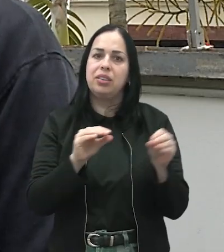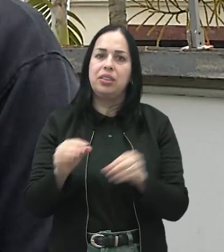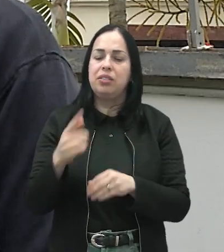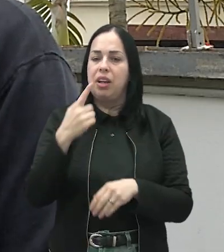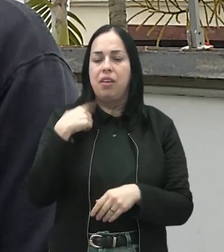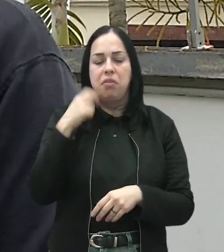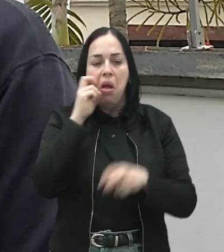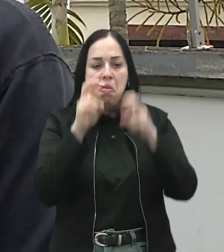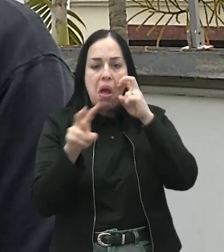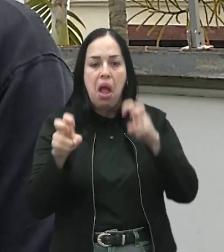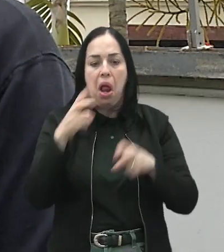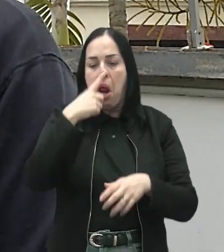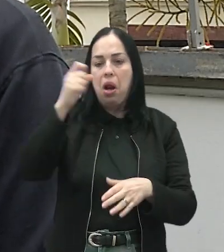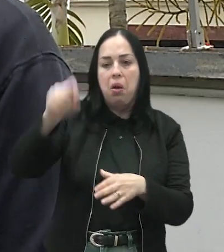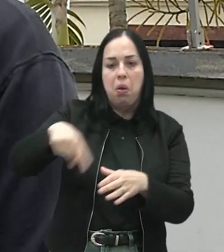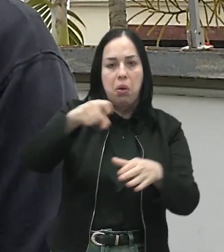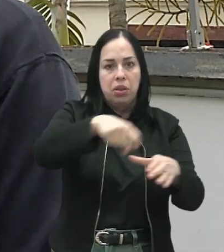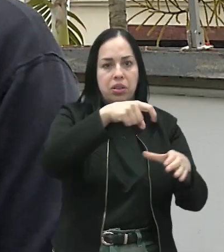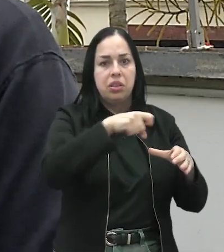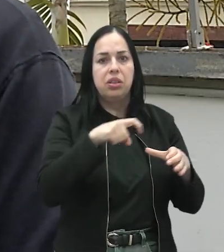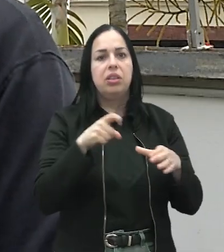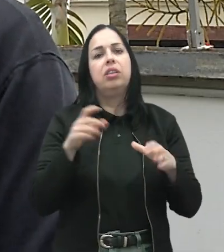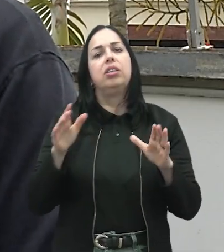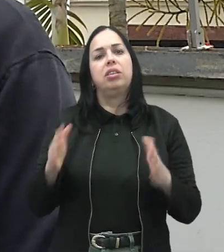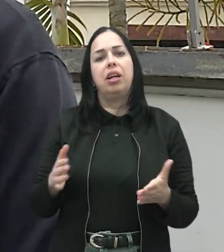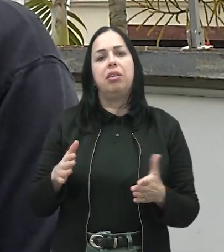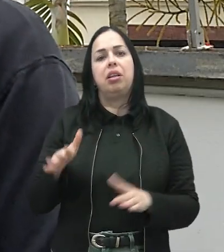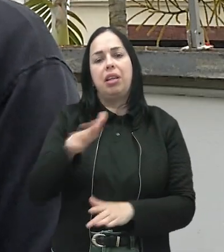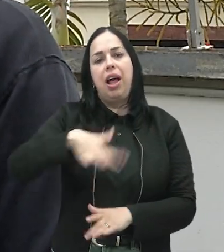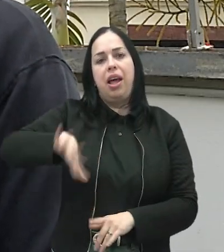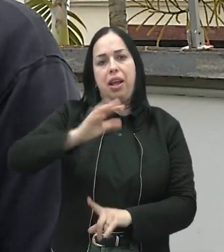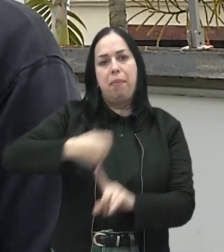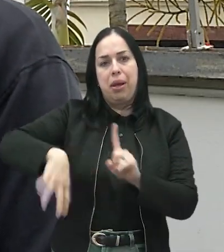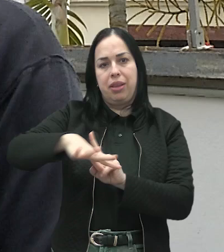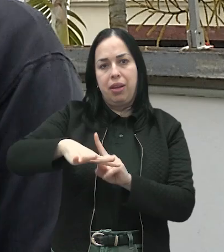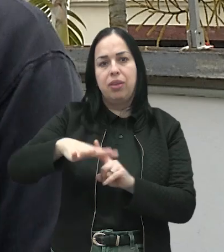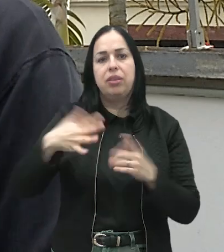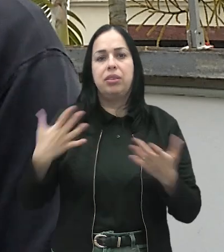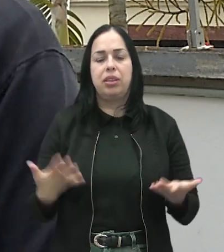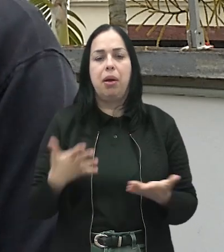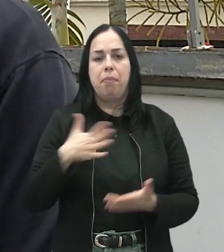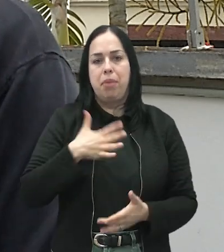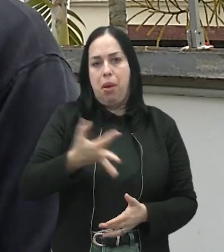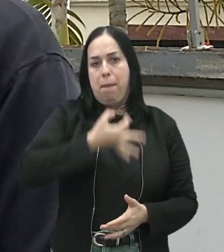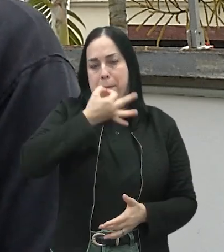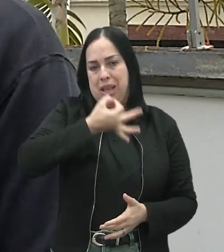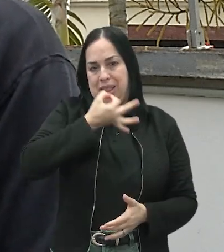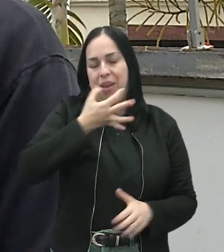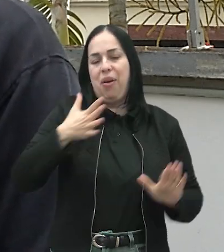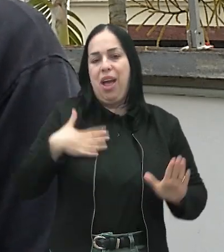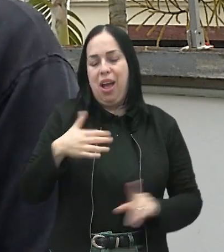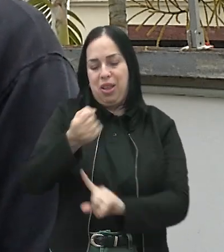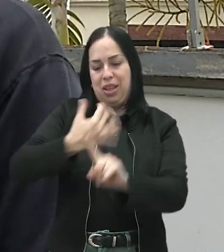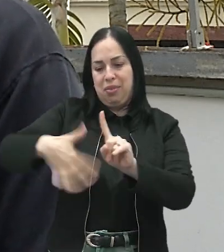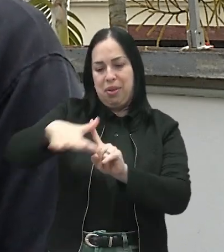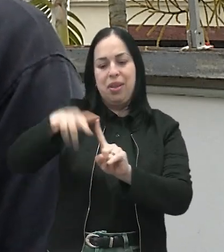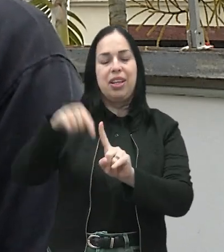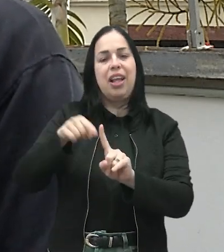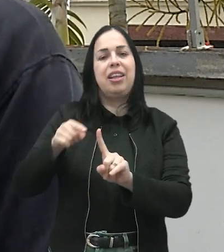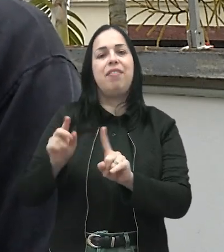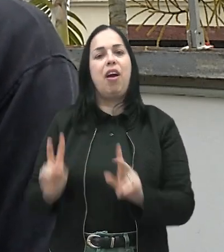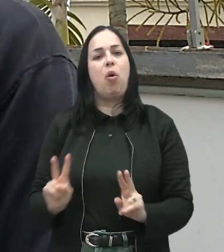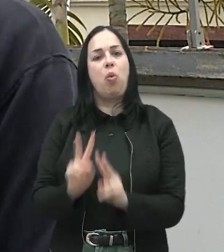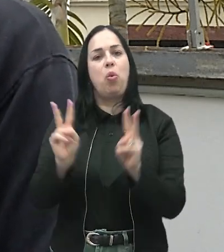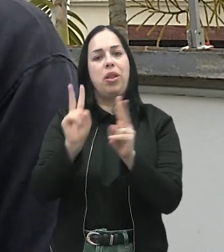um lixo mais... a questão ambiental, na verdade, Então, acho que a melhor palavra é essa, a questão ambiental. A gente vai garantir uma